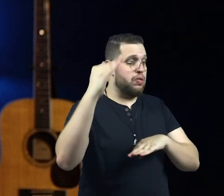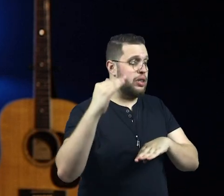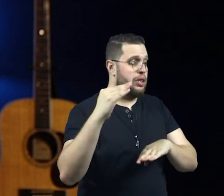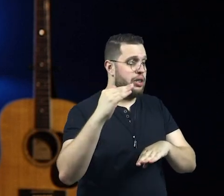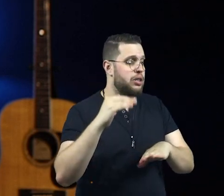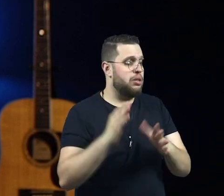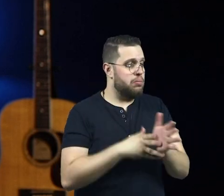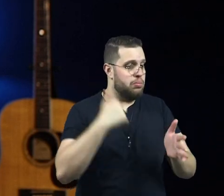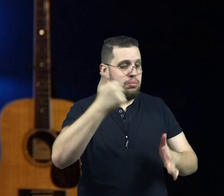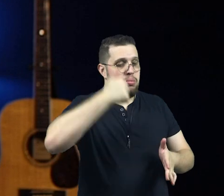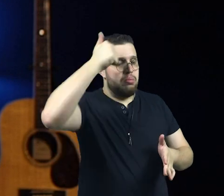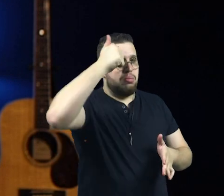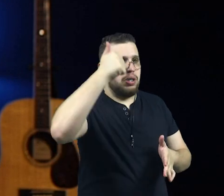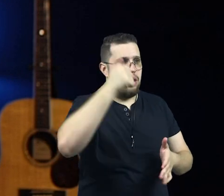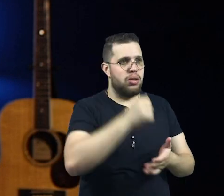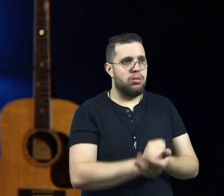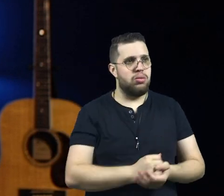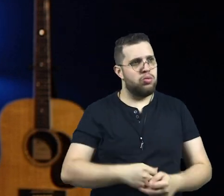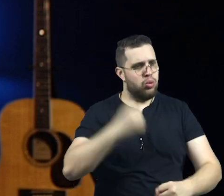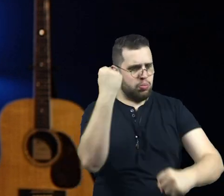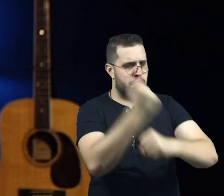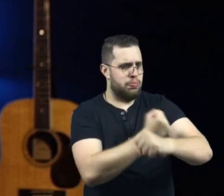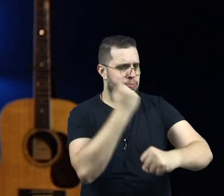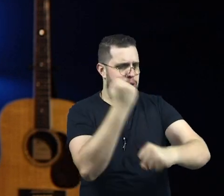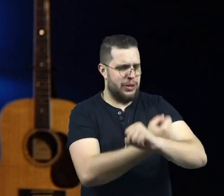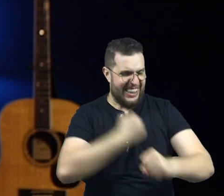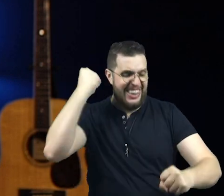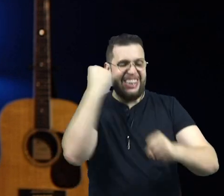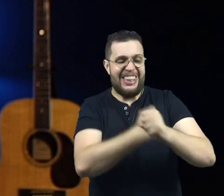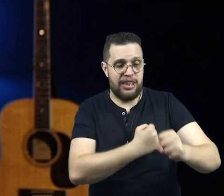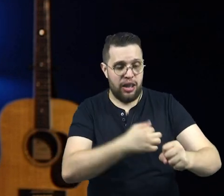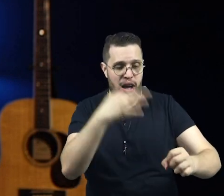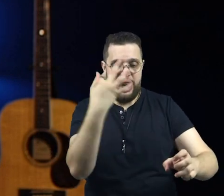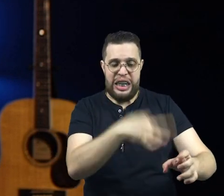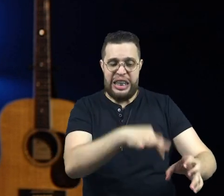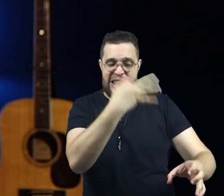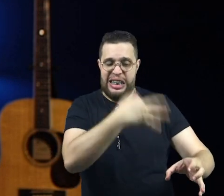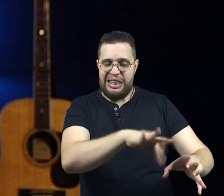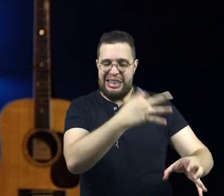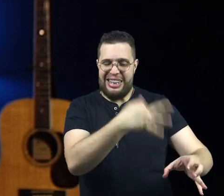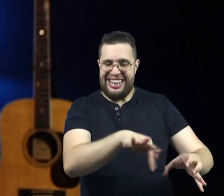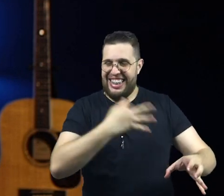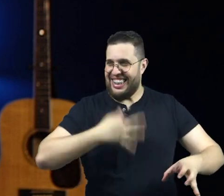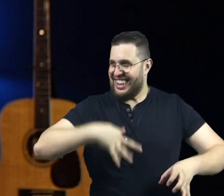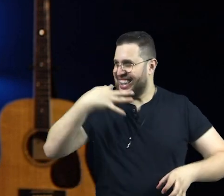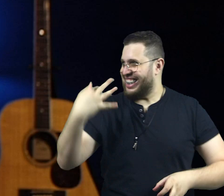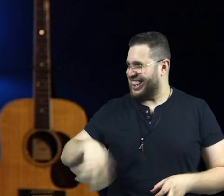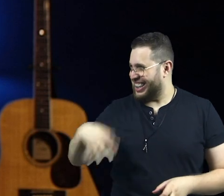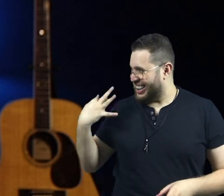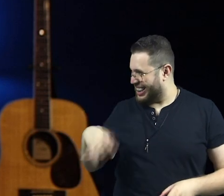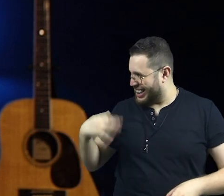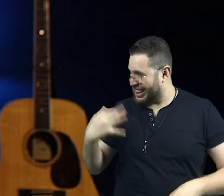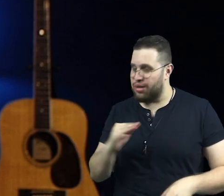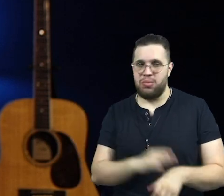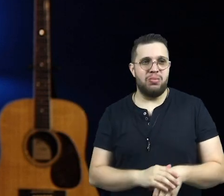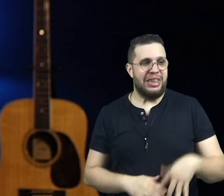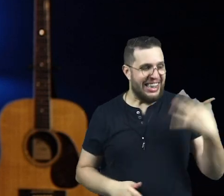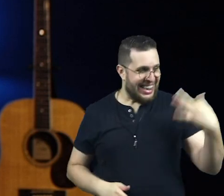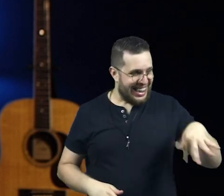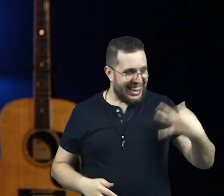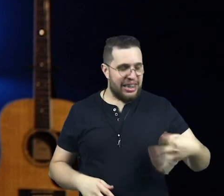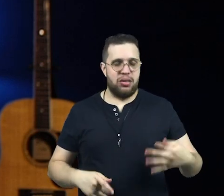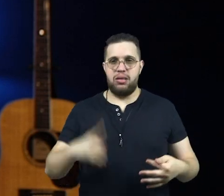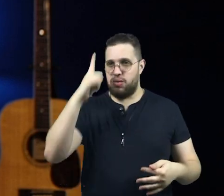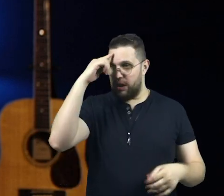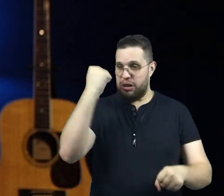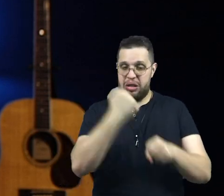foi bater o prego e acertou o dedo. Inexperiência. Se você conhece um marceneiro que faz anos que não